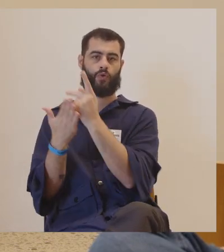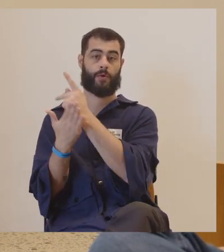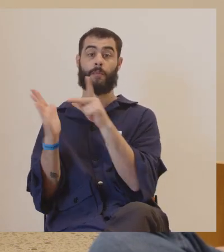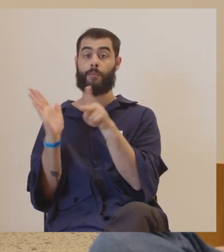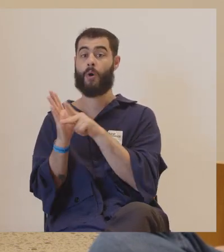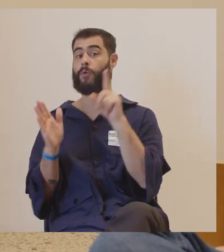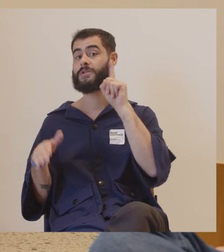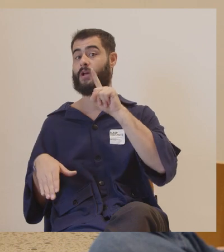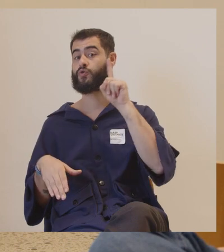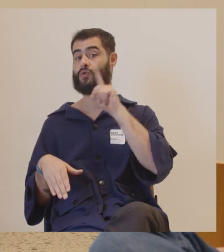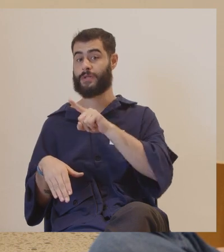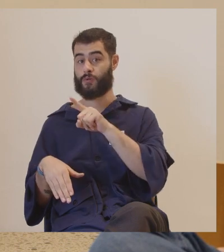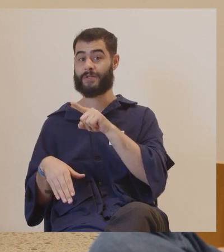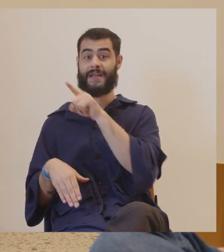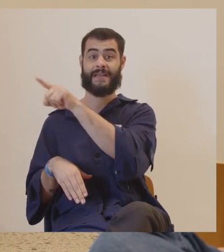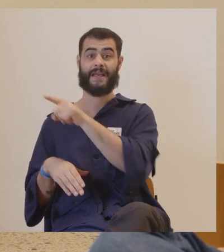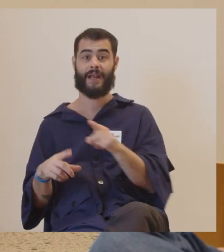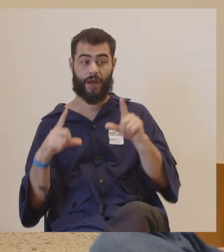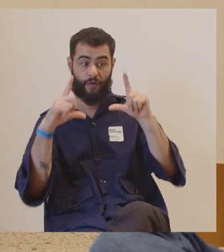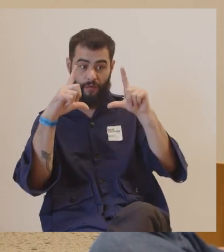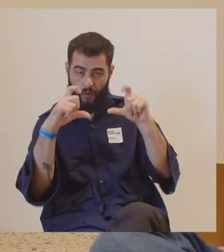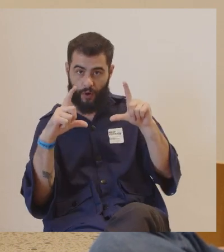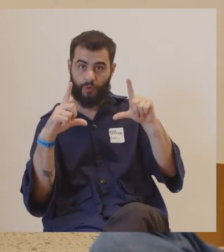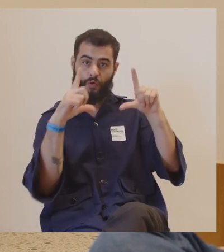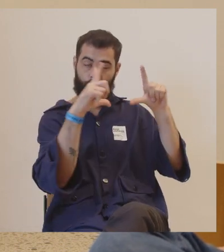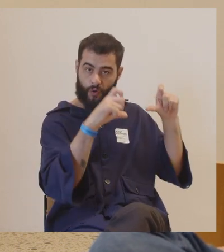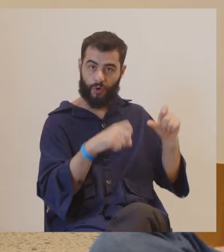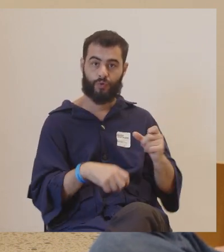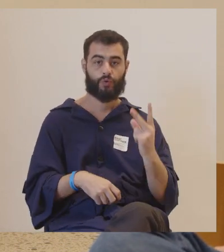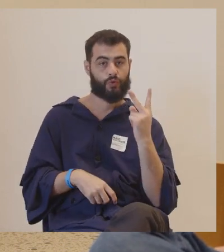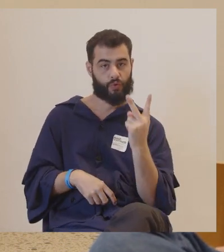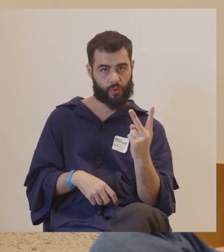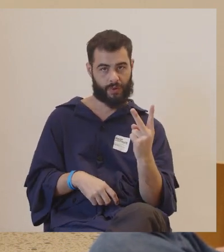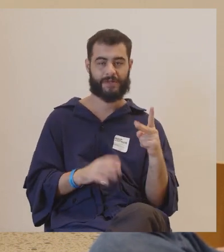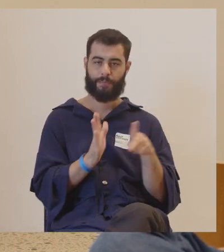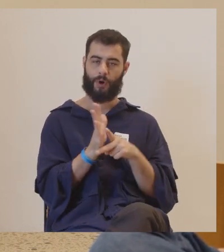fazer 2 fotografias de 2 das enteadas do Monet,